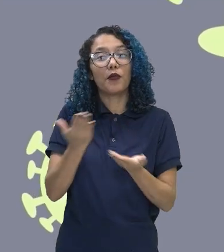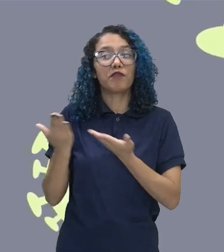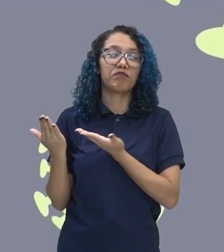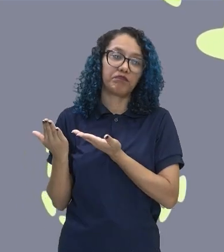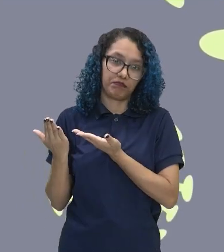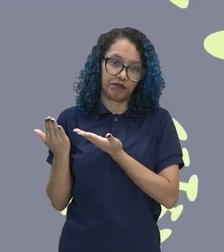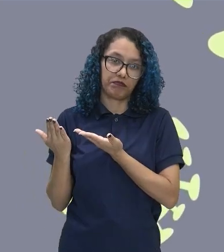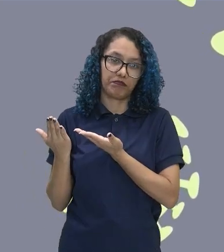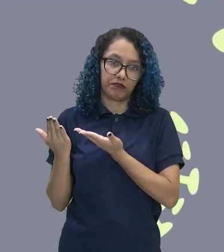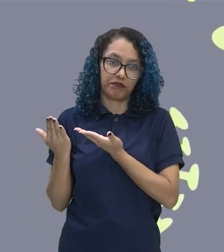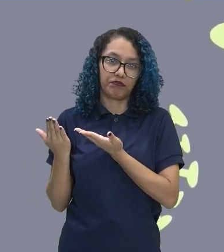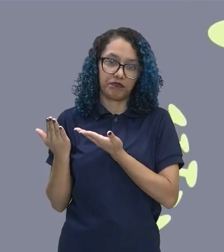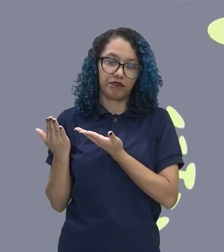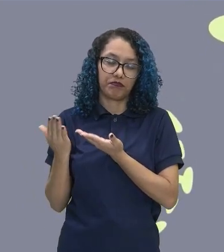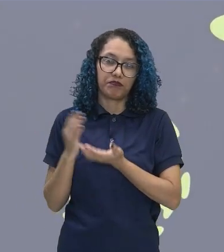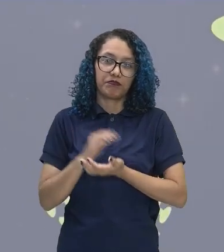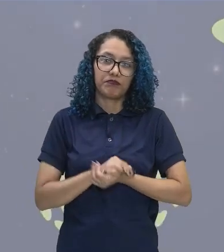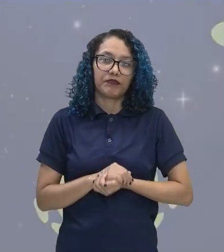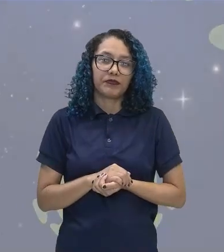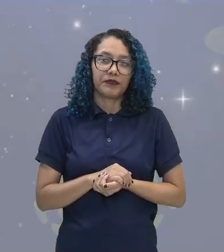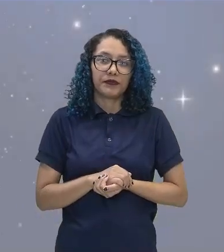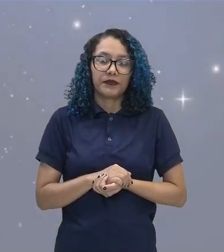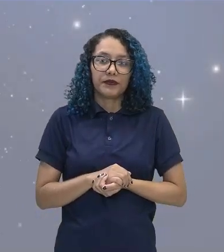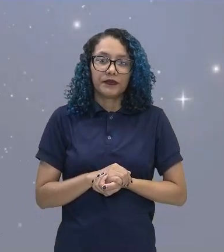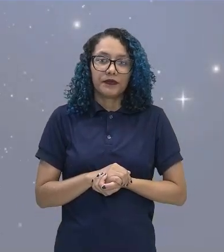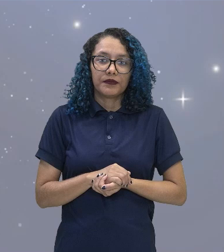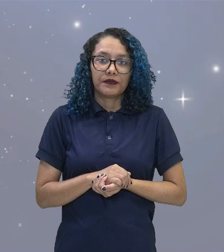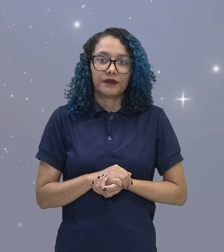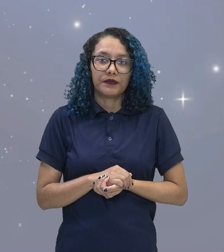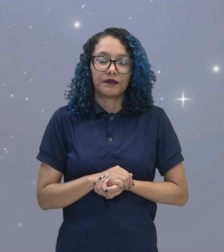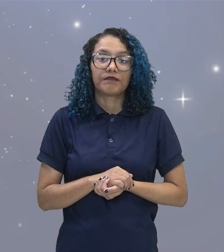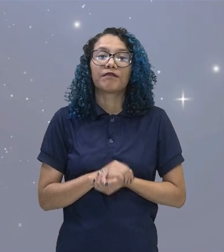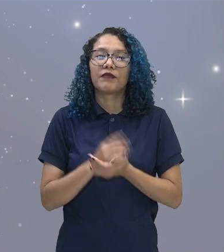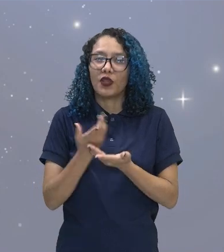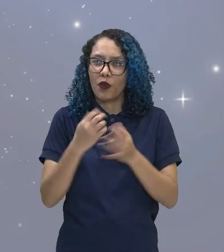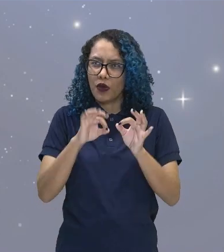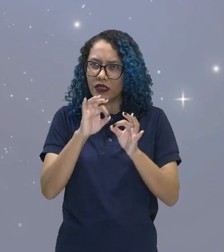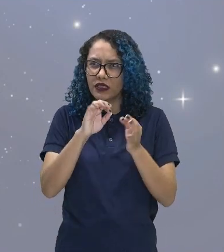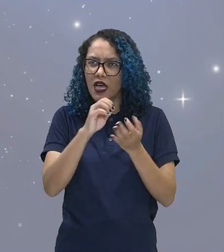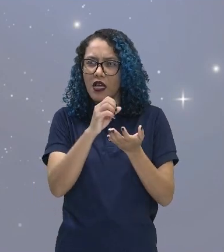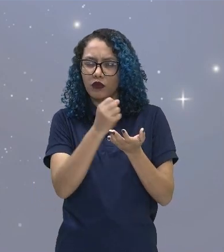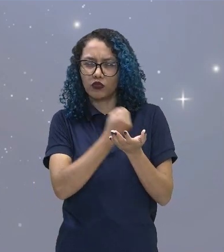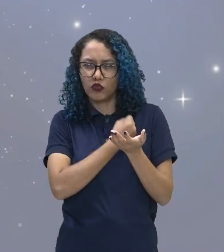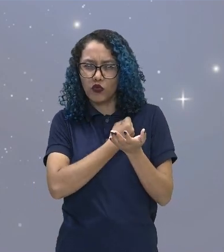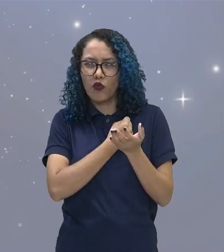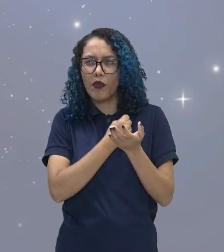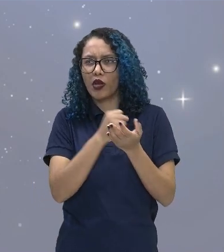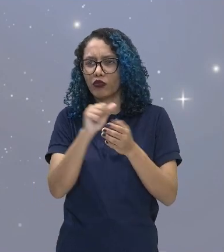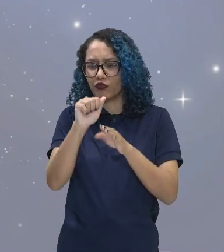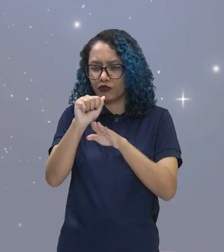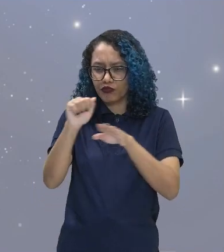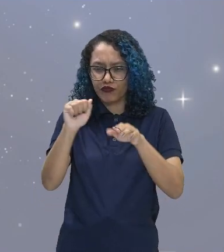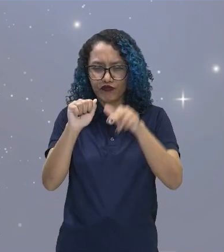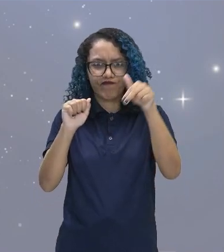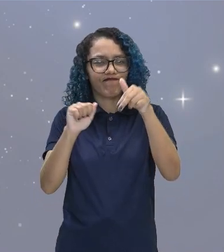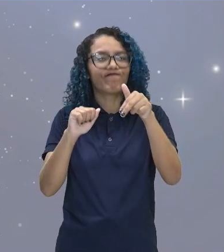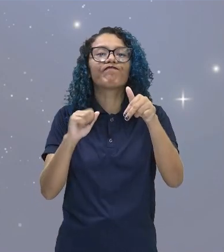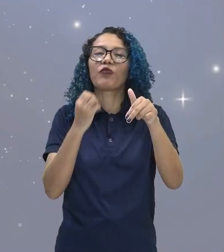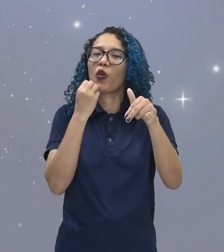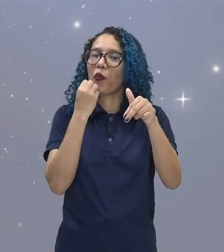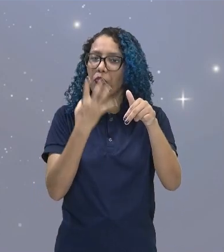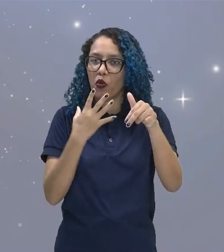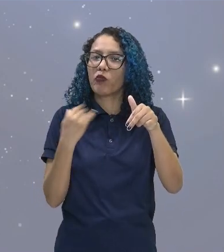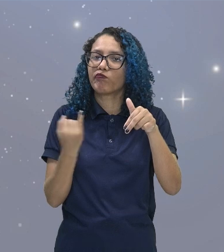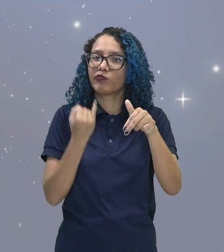menos 7 metros. Escrever números na forma de potência de 10 é uma ferramenta poderosa que nos